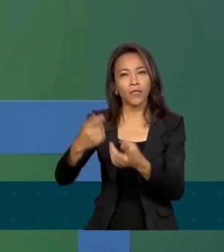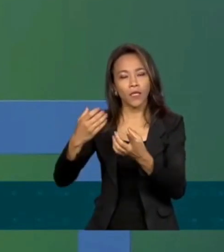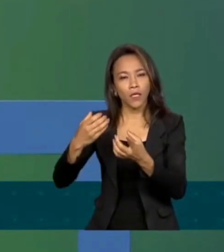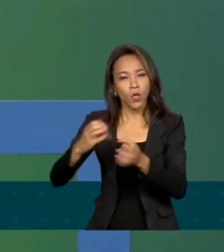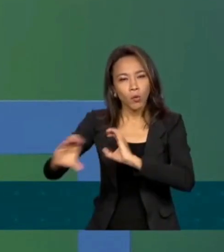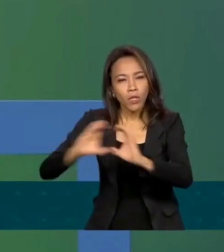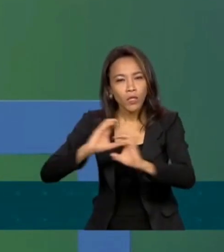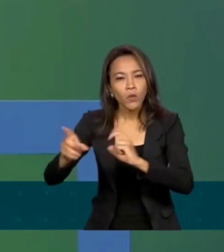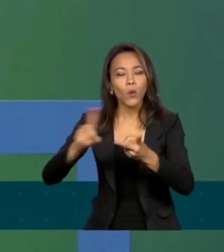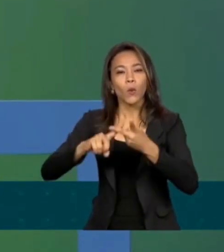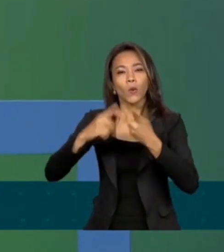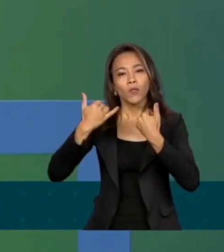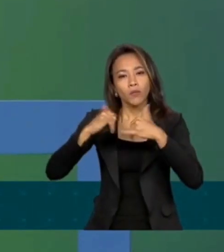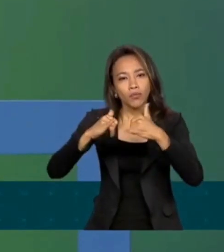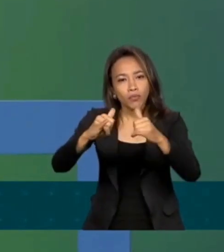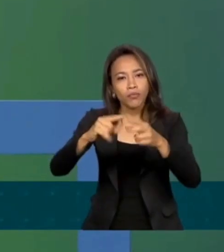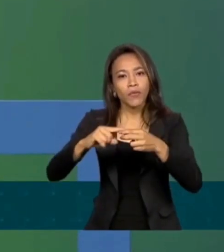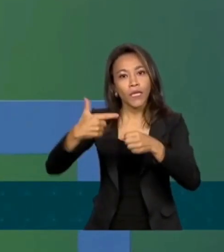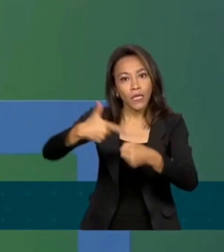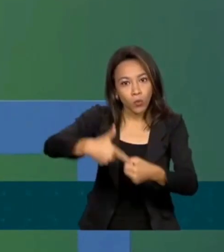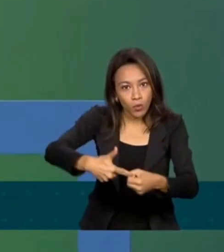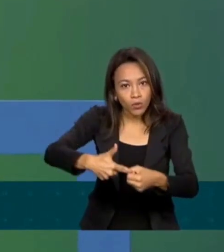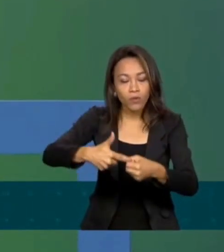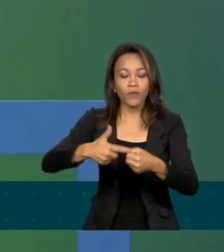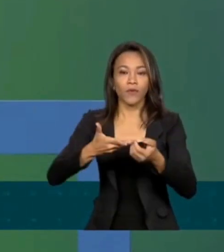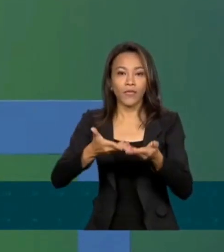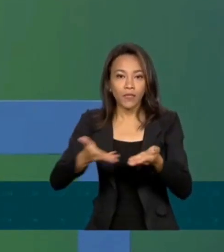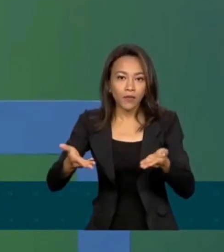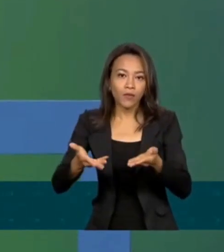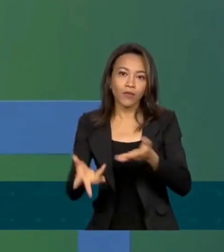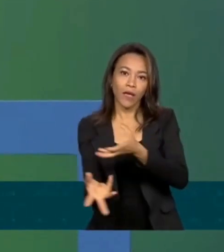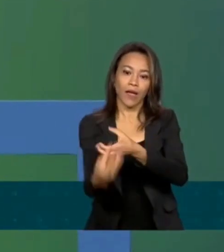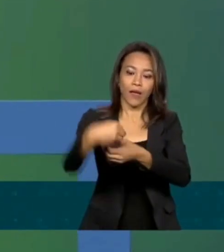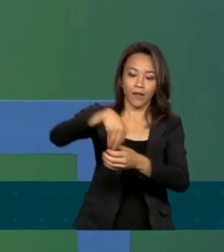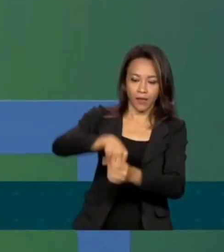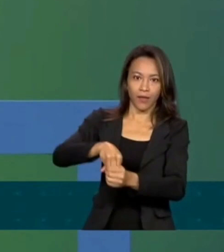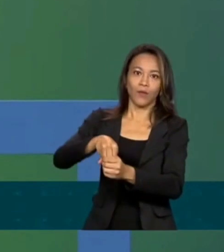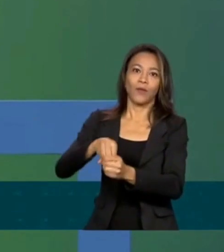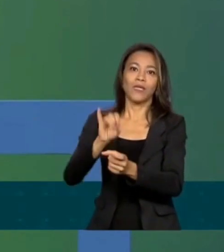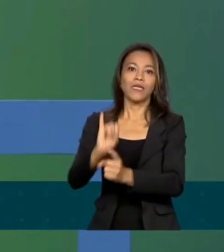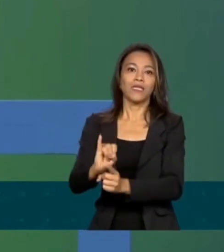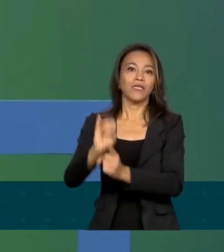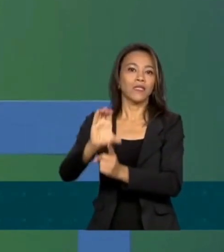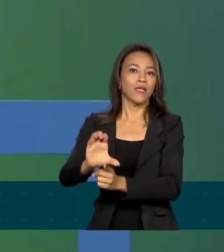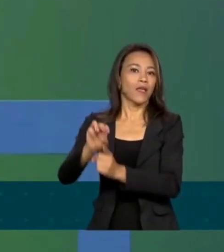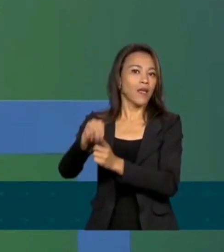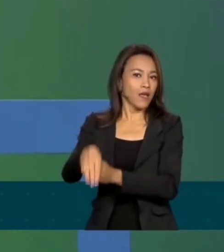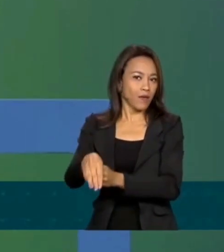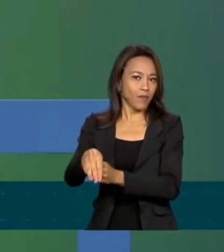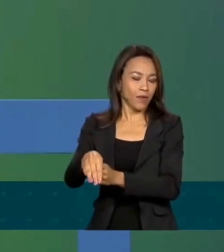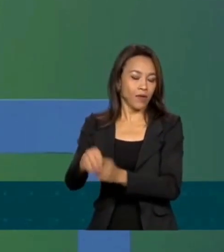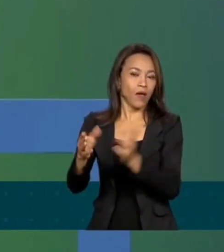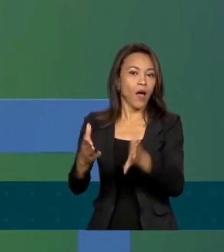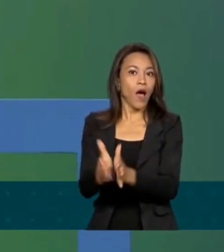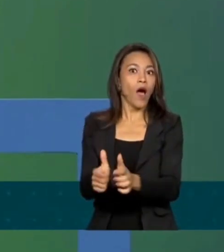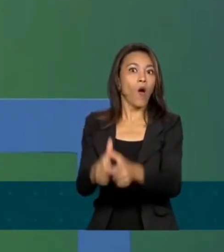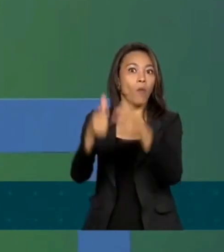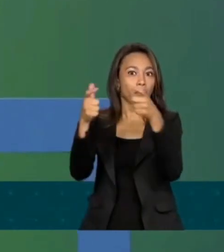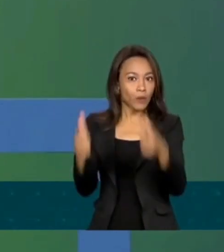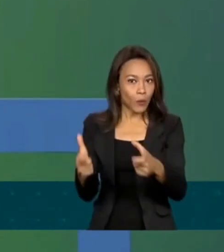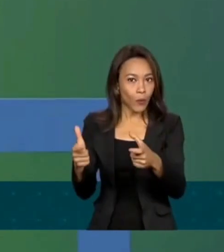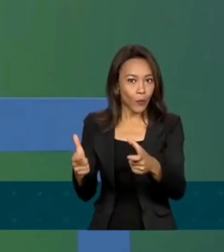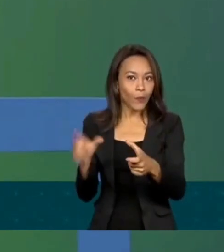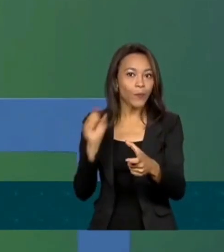telecomunicações, energia e combustível, passaram a integrar o ICM. Então, aumentou a base e aumentou